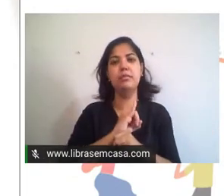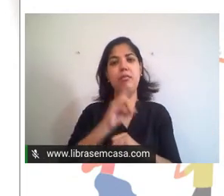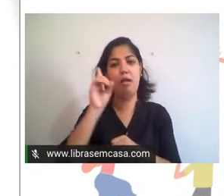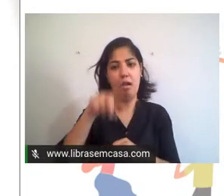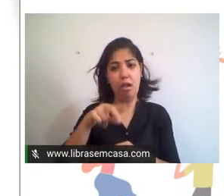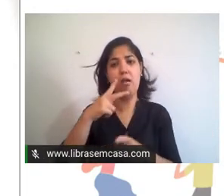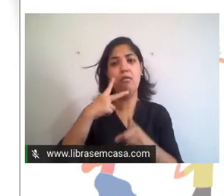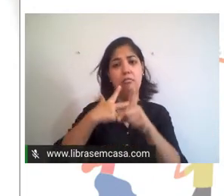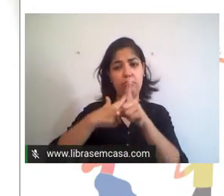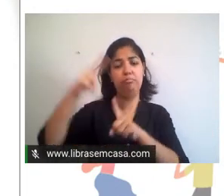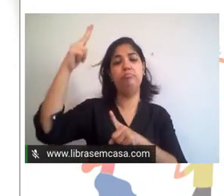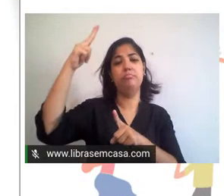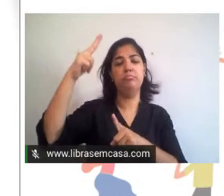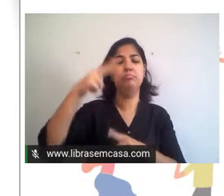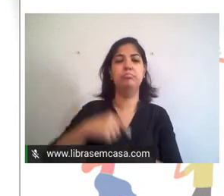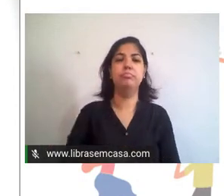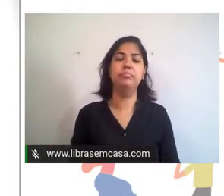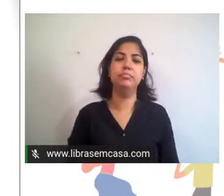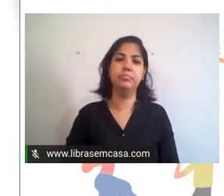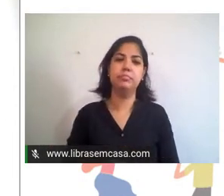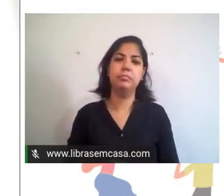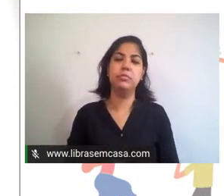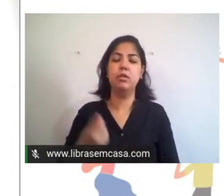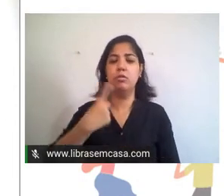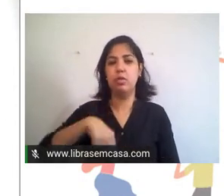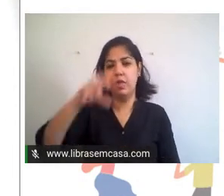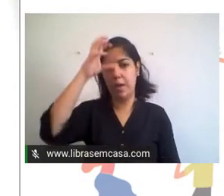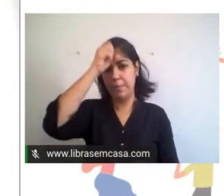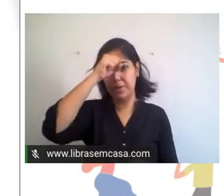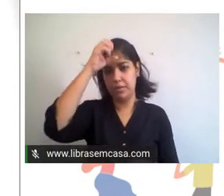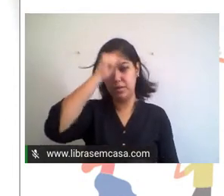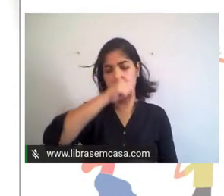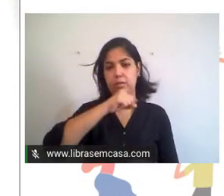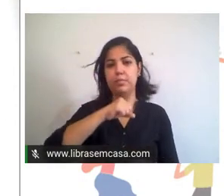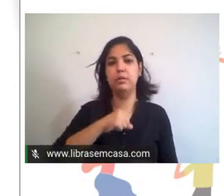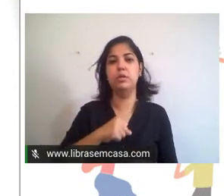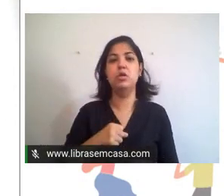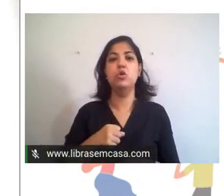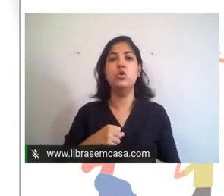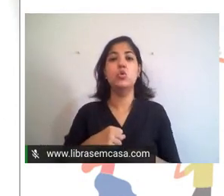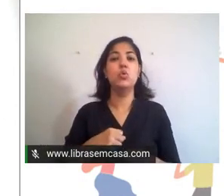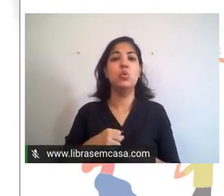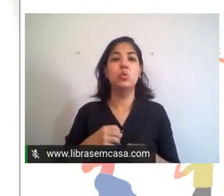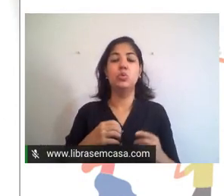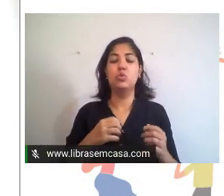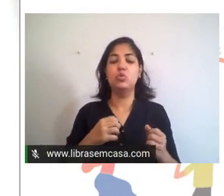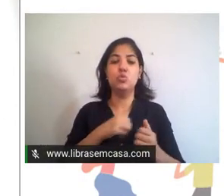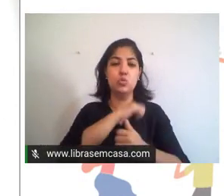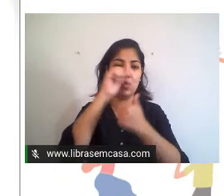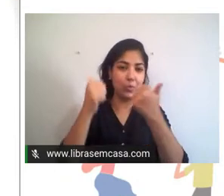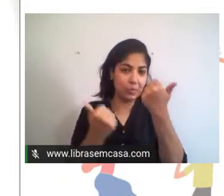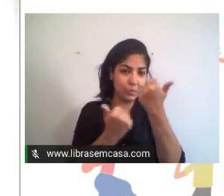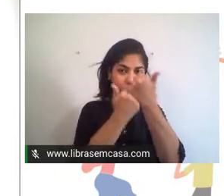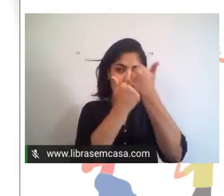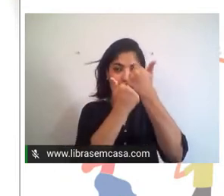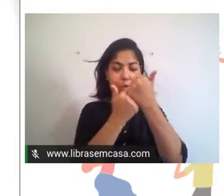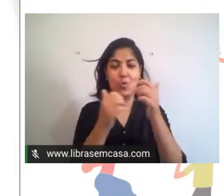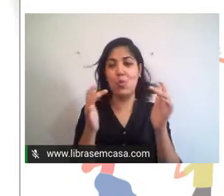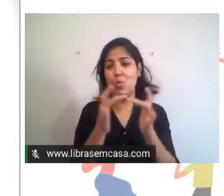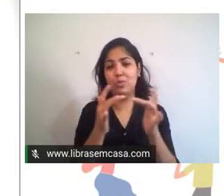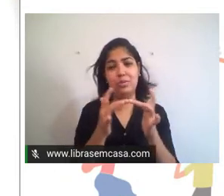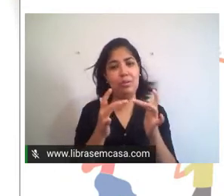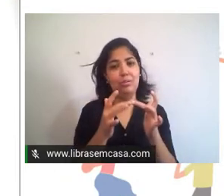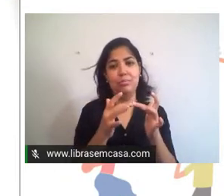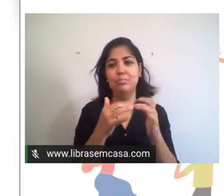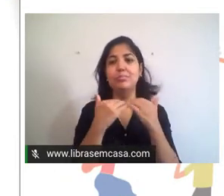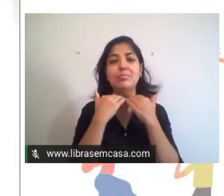está aprendendo que não há nada que substitua o contato, mas também não é porque nós